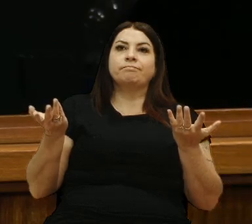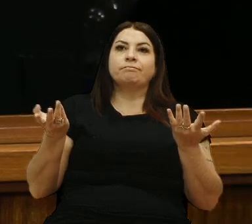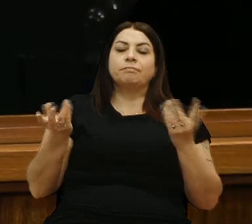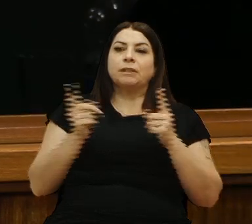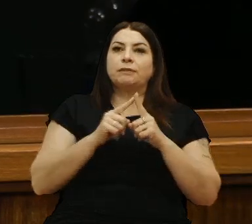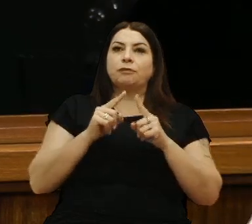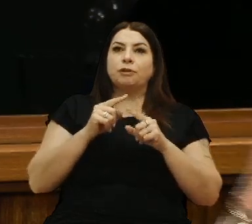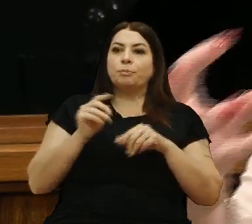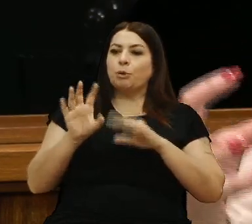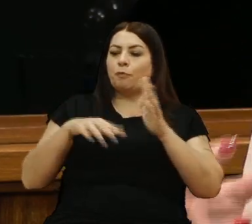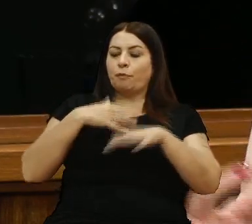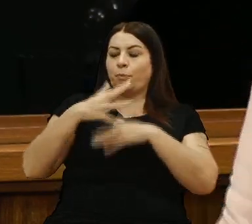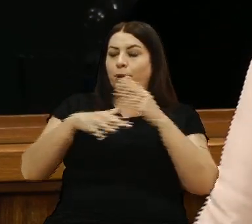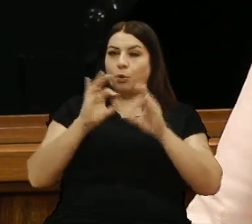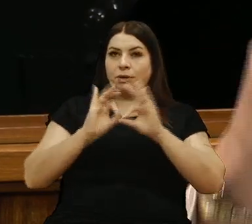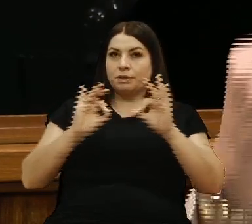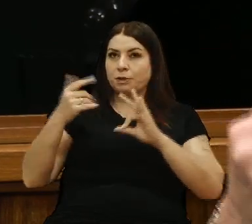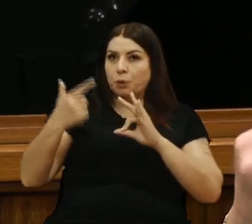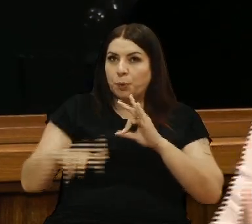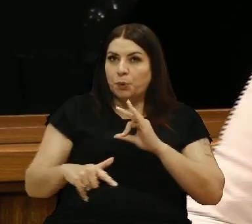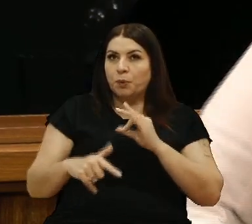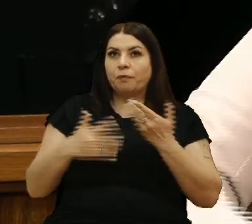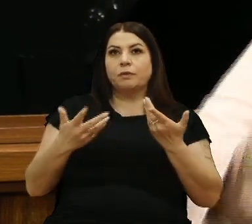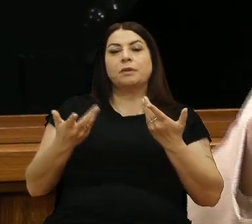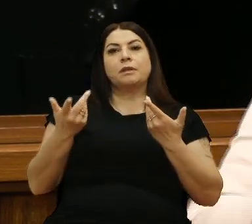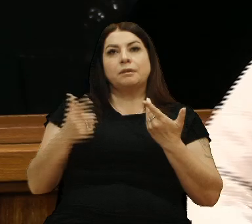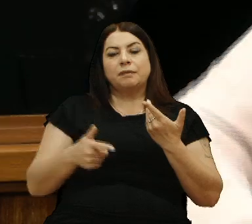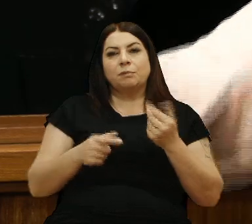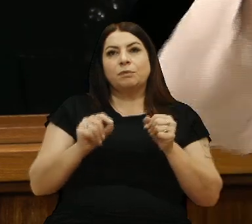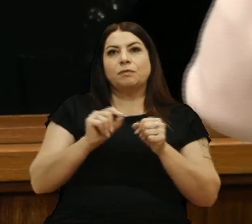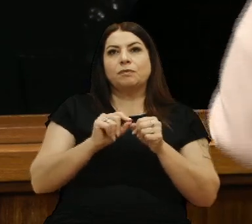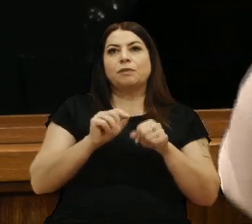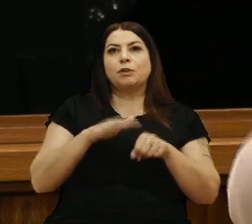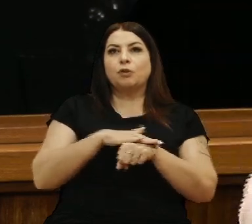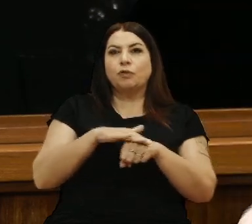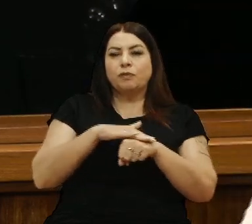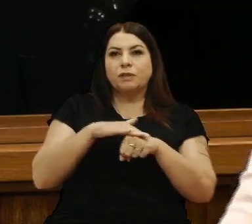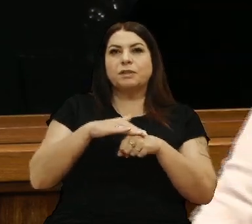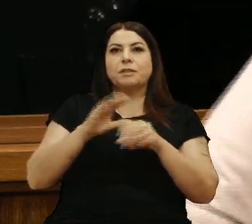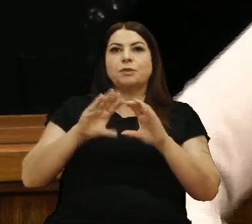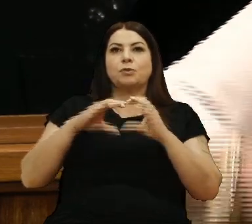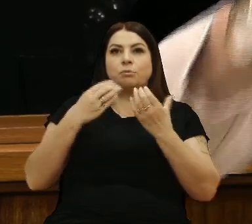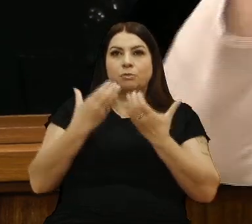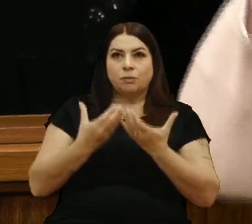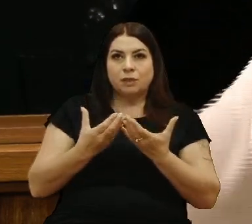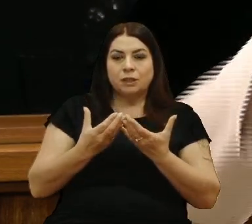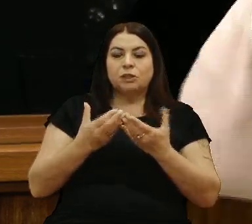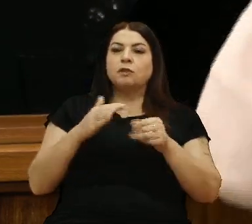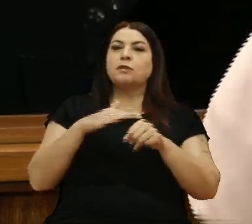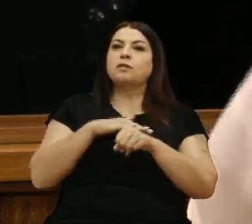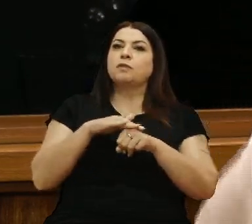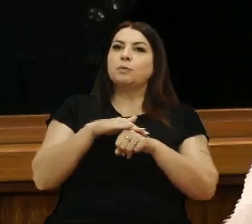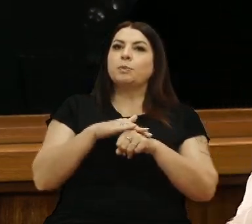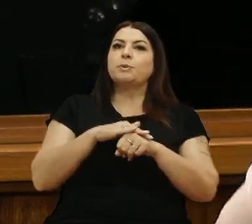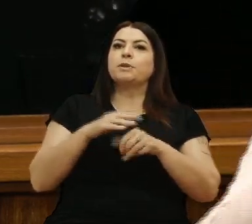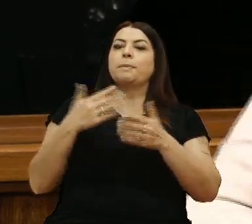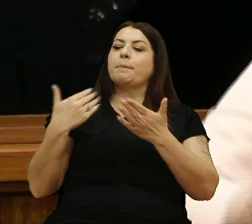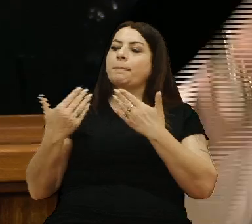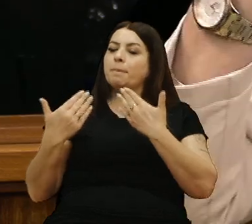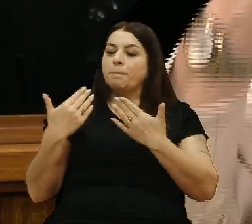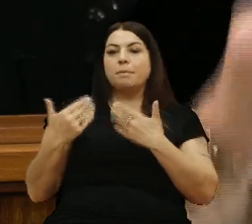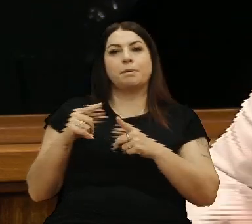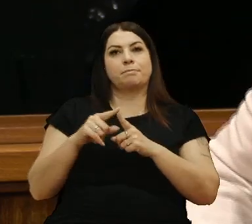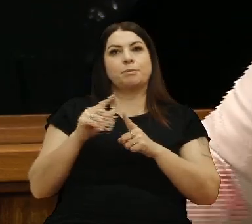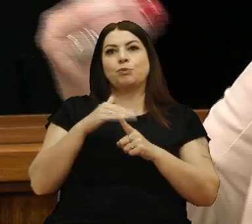me desorganizar, me reorganizar. Então, beleza, mas vamos falar com a comunidade, vamos ter diálogo,